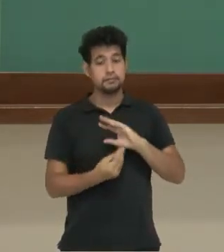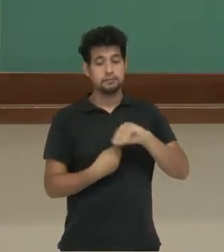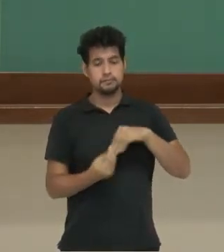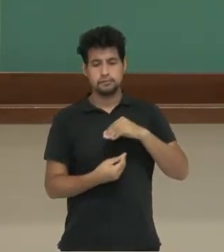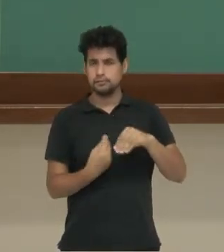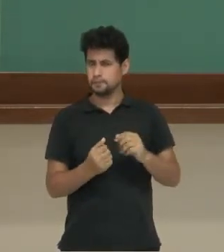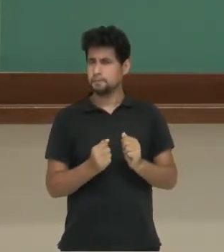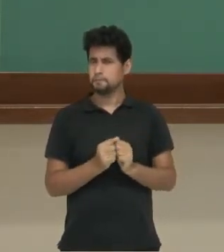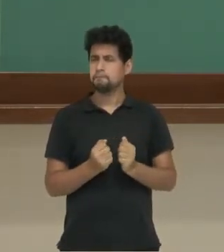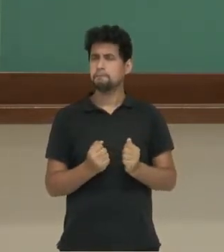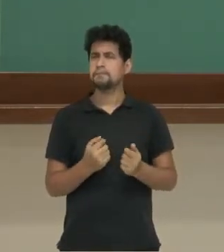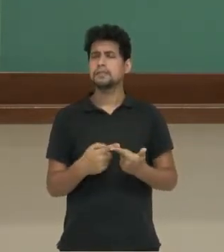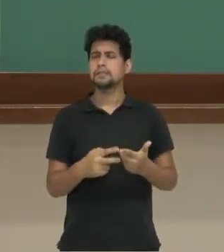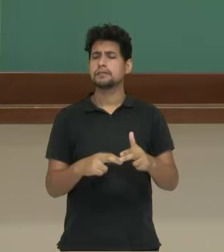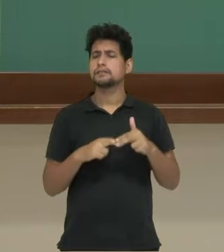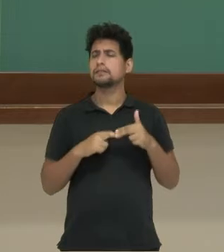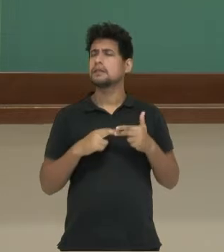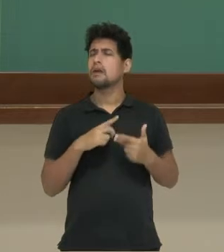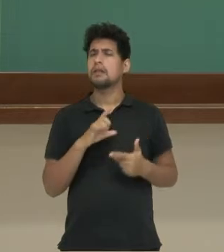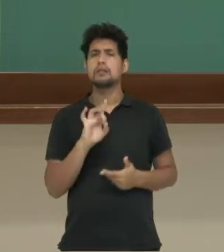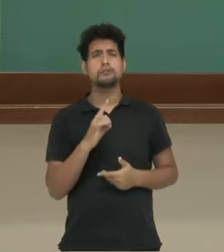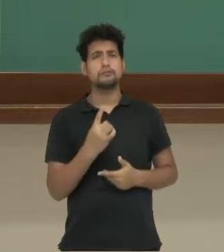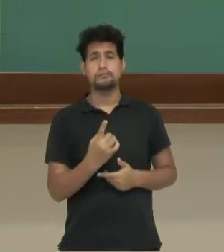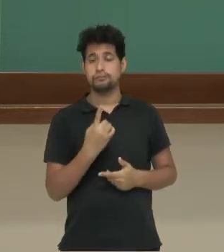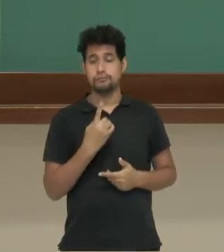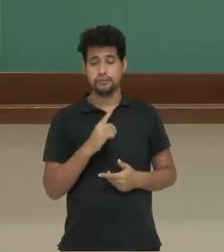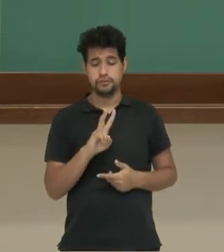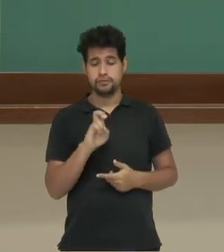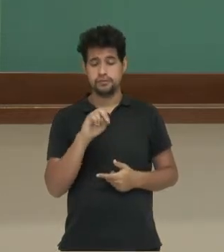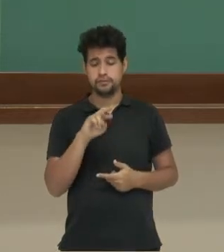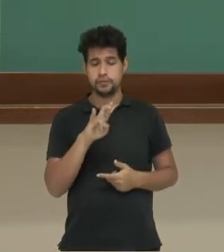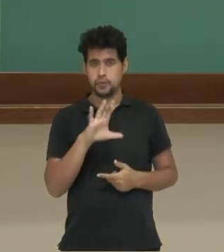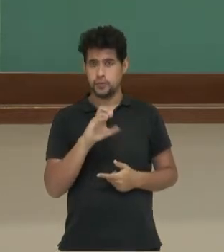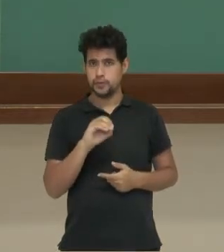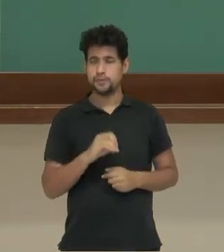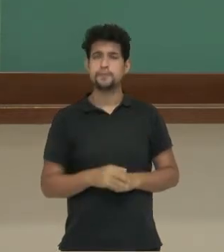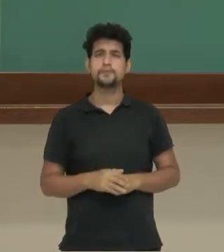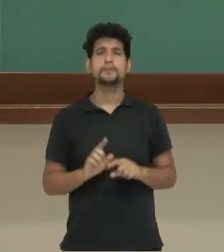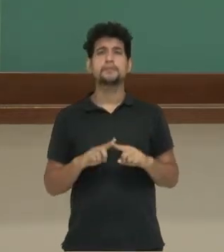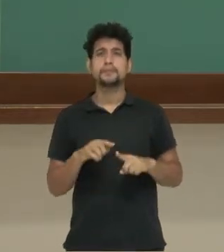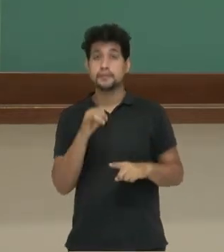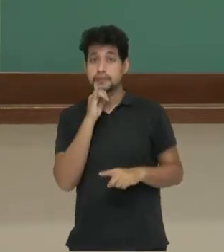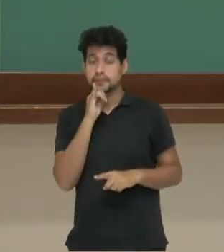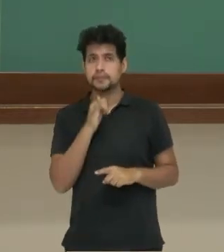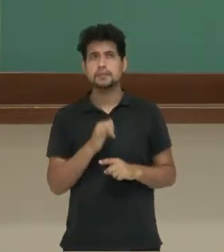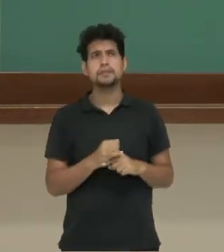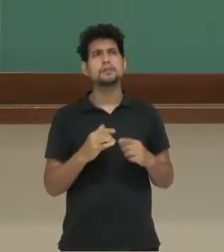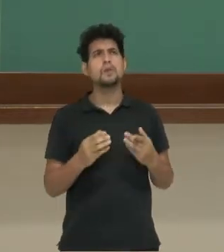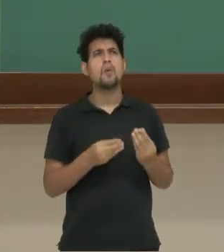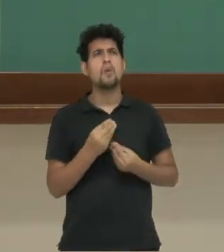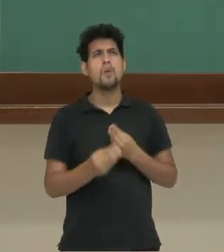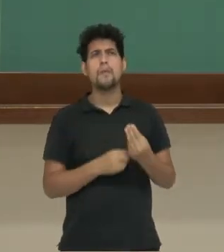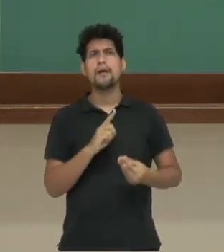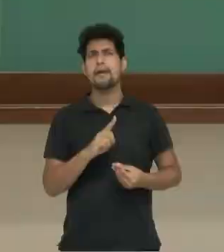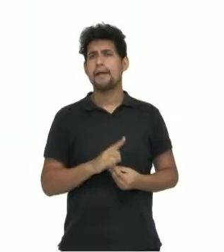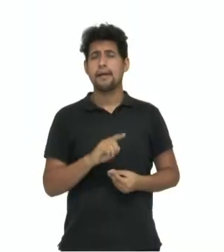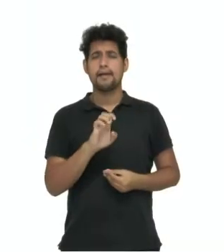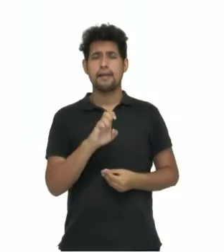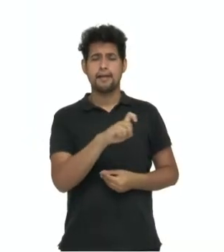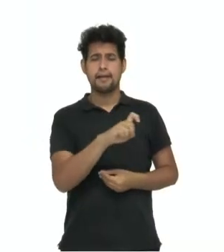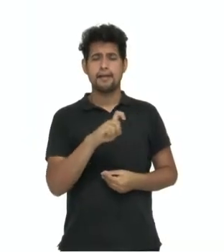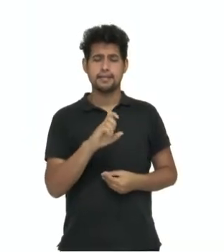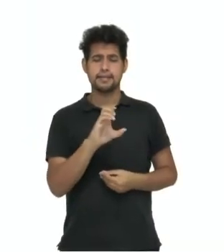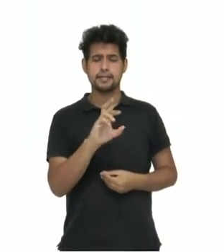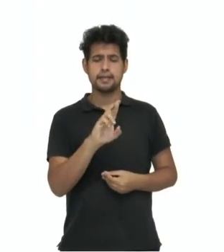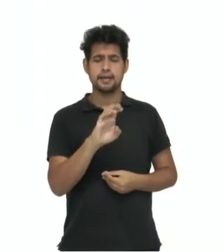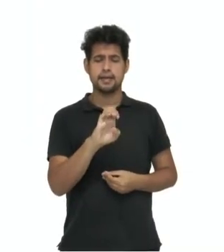oxigenado, porque eles só vão ter um ventrículo. A excreção certo? Então, assim,